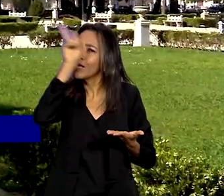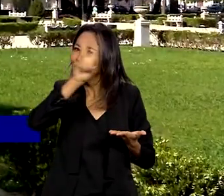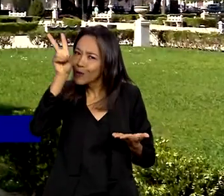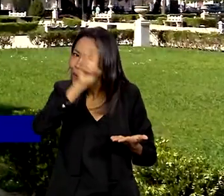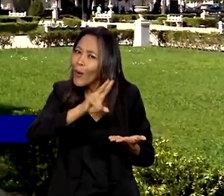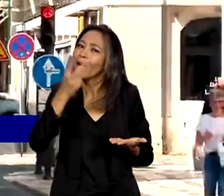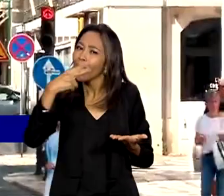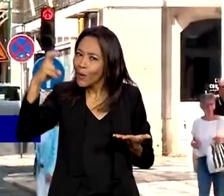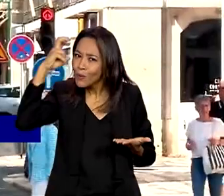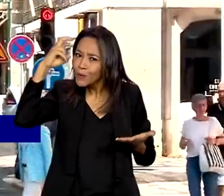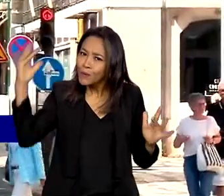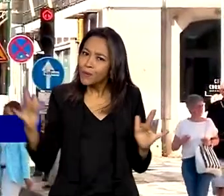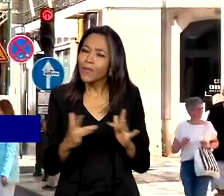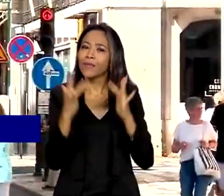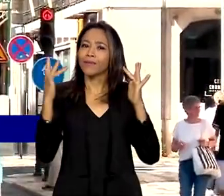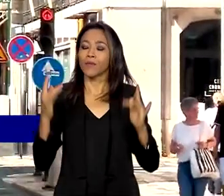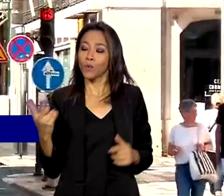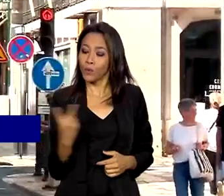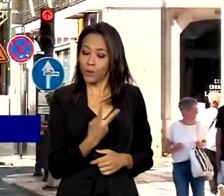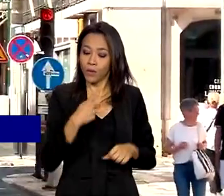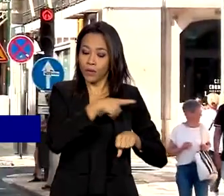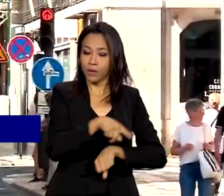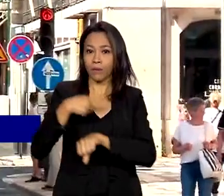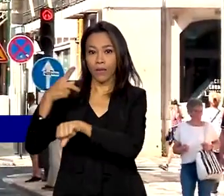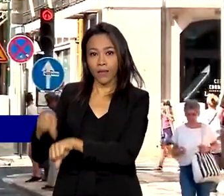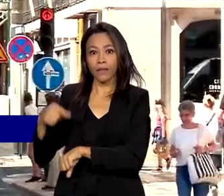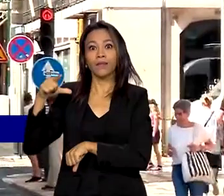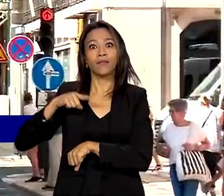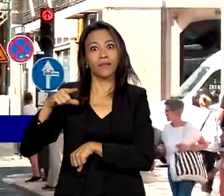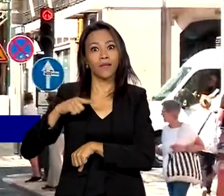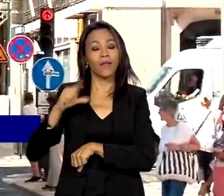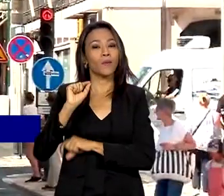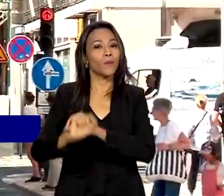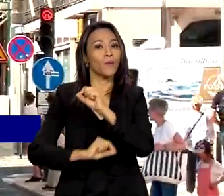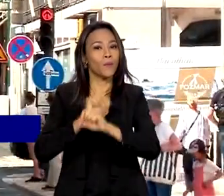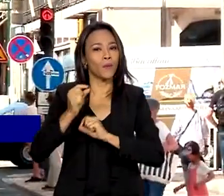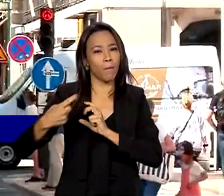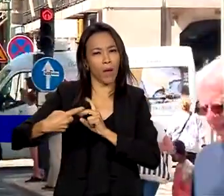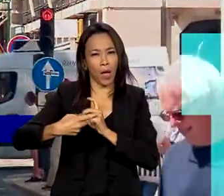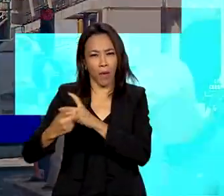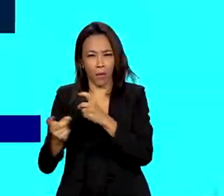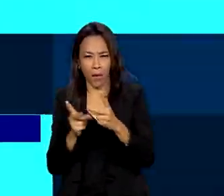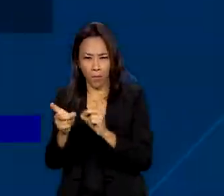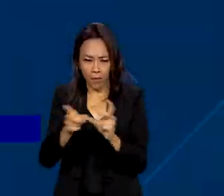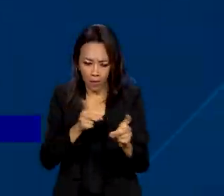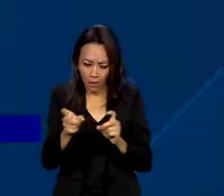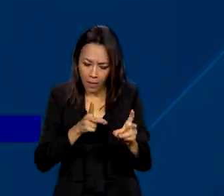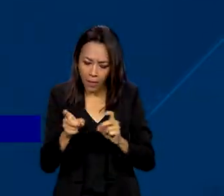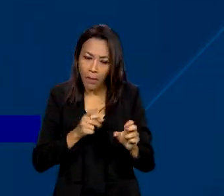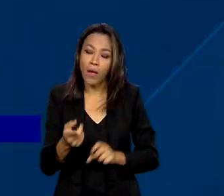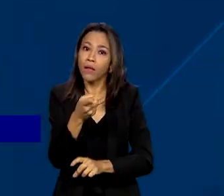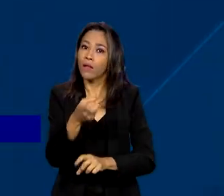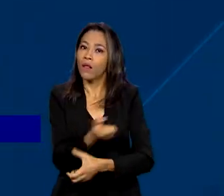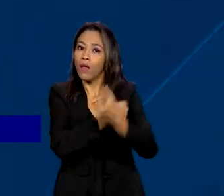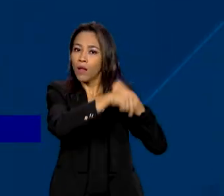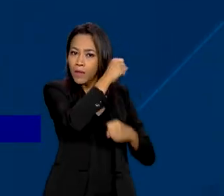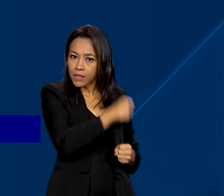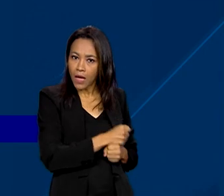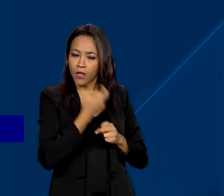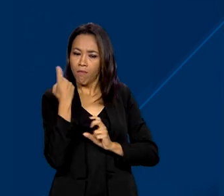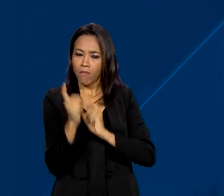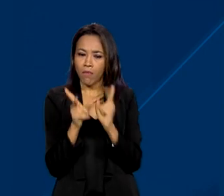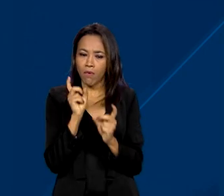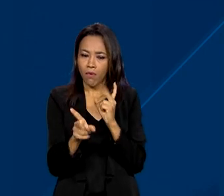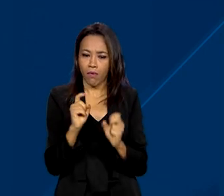e culturais. Brasil e Portugal possuem ampla relação comercial. No ano passado, as